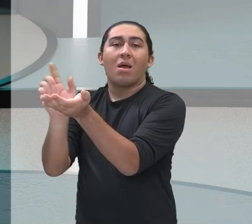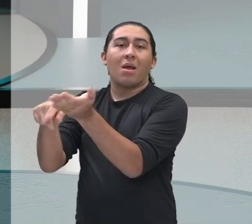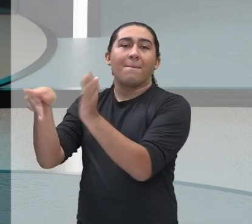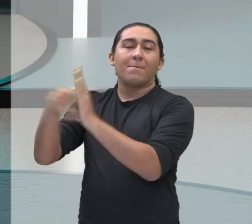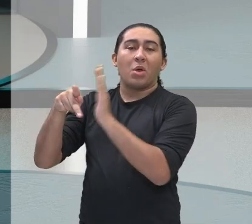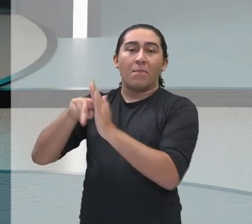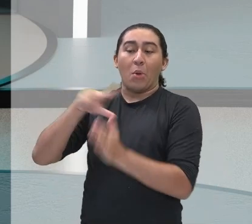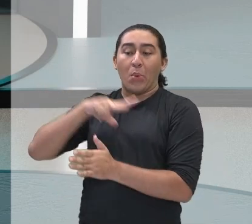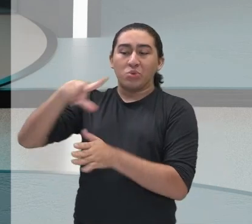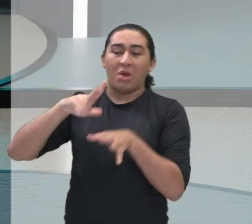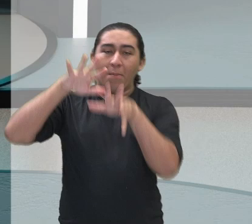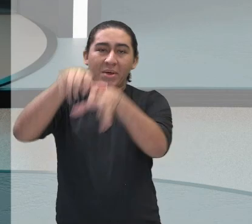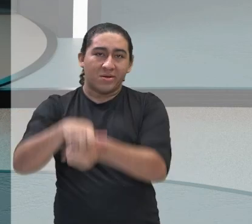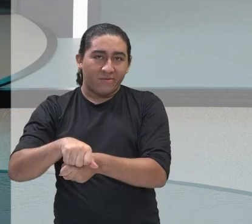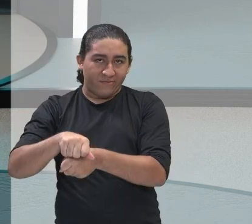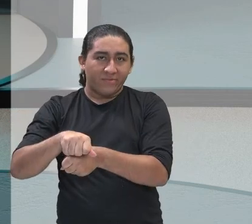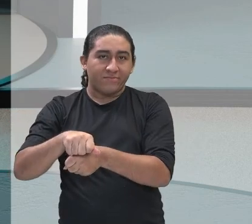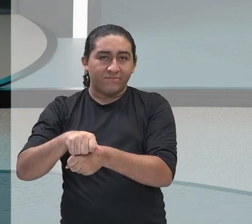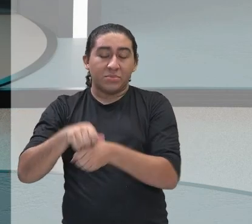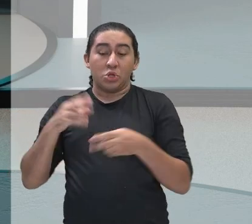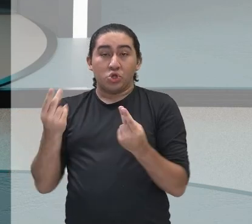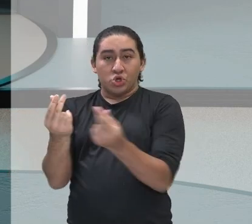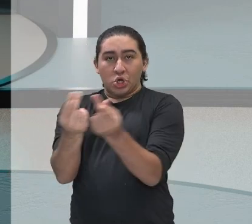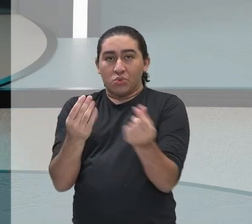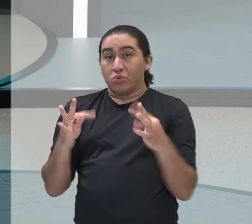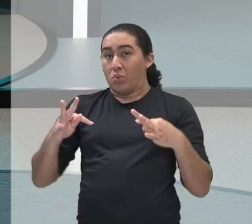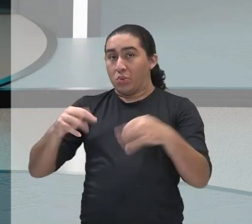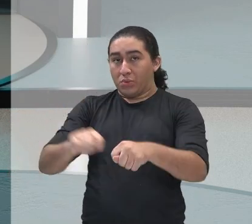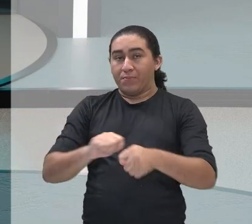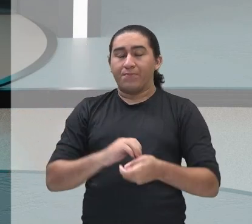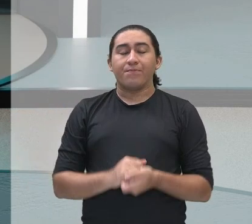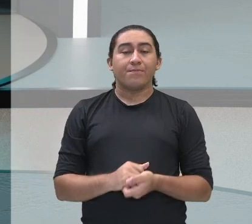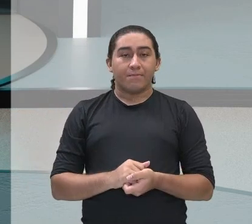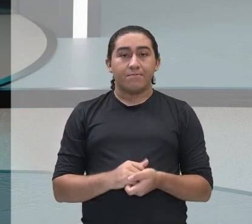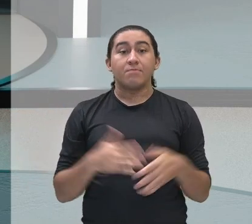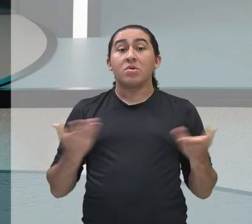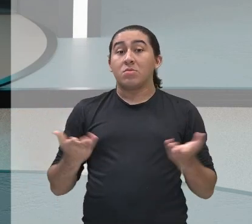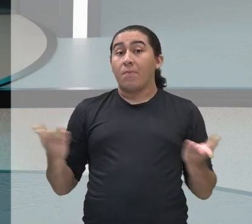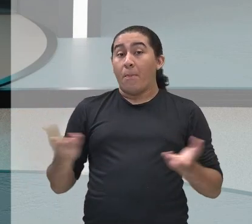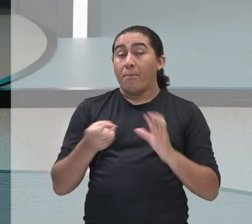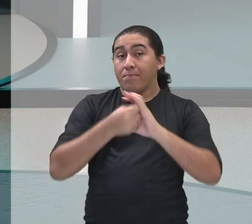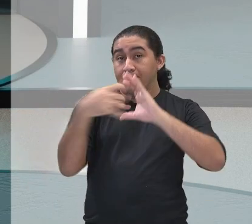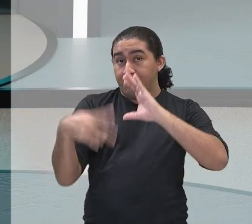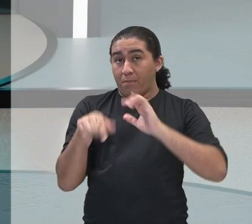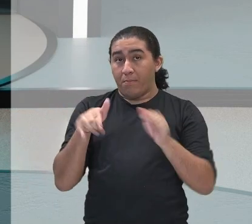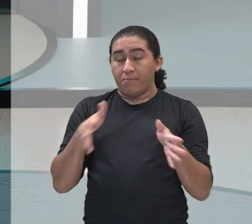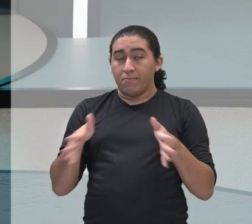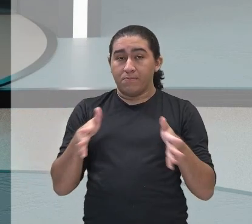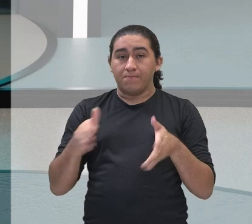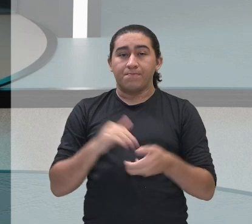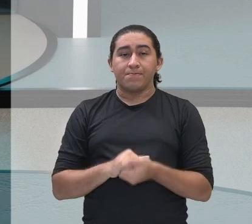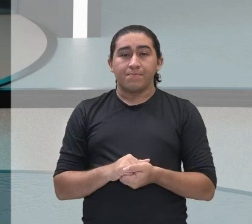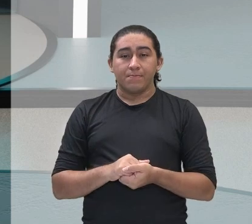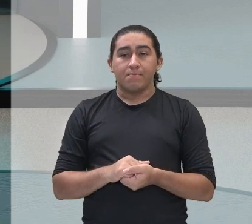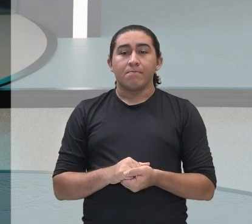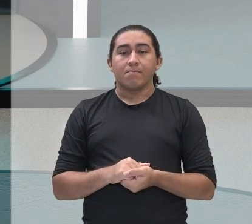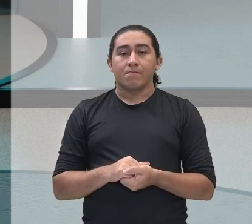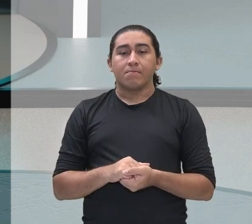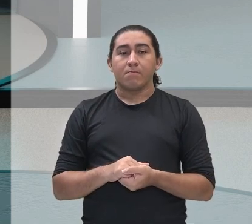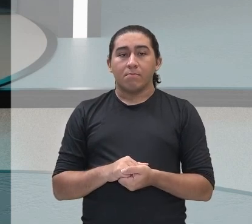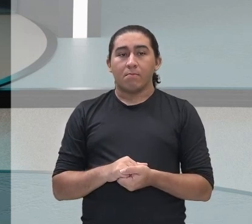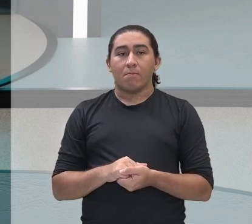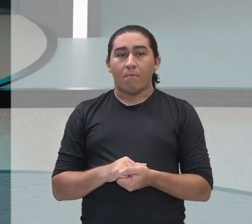metrópole, Portugal. Ok? Vamos ver as características desse período do quinhentismo. Então,